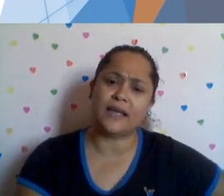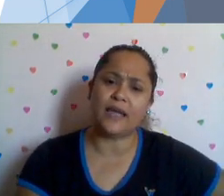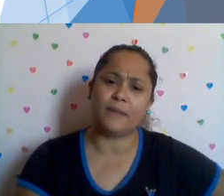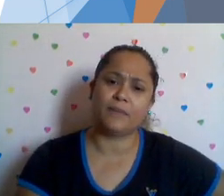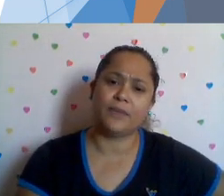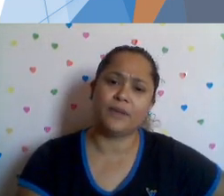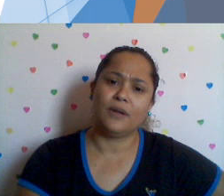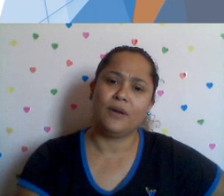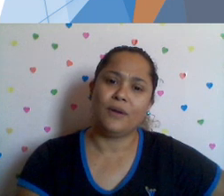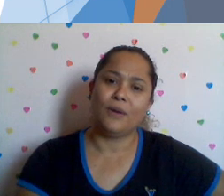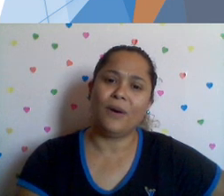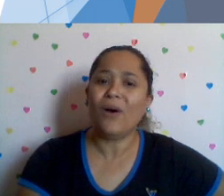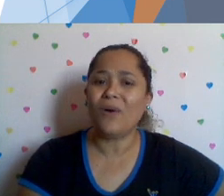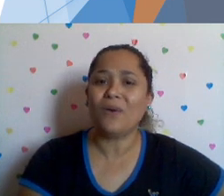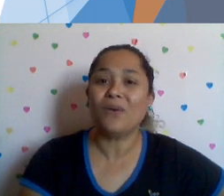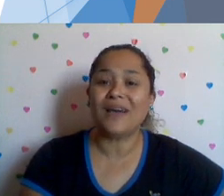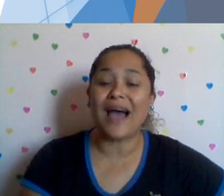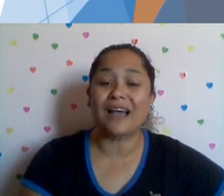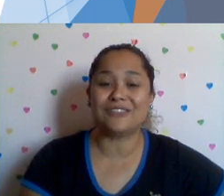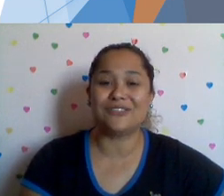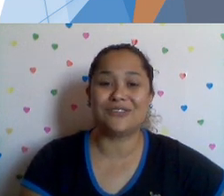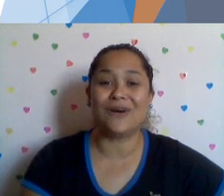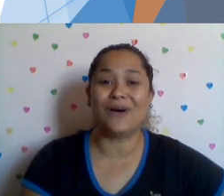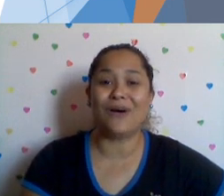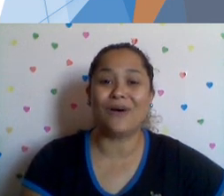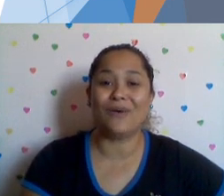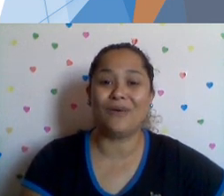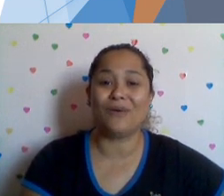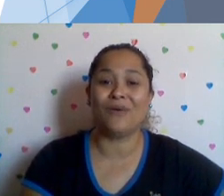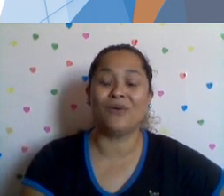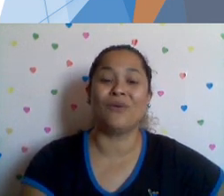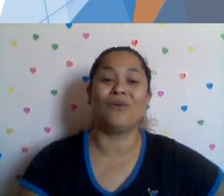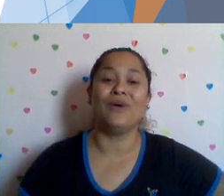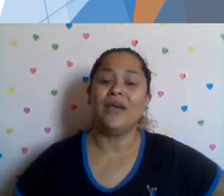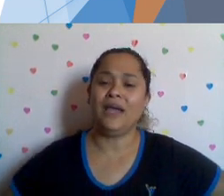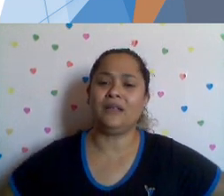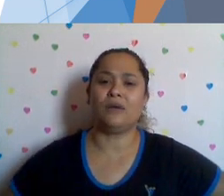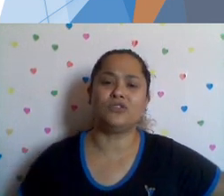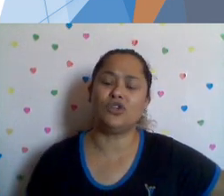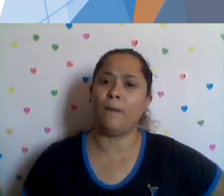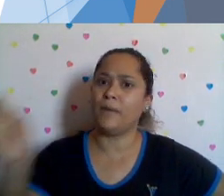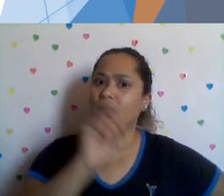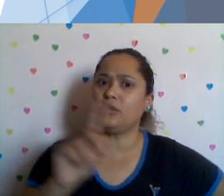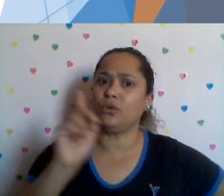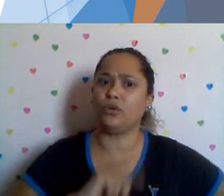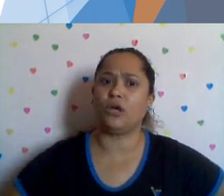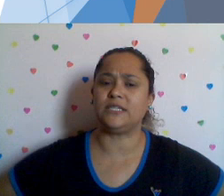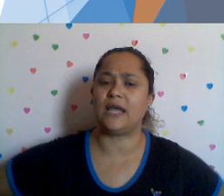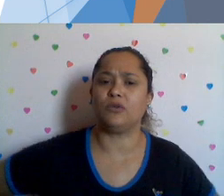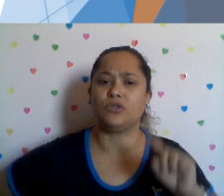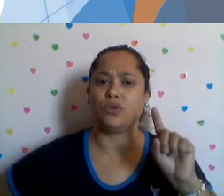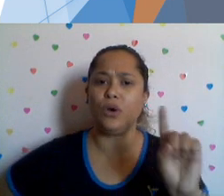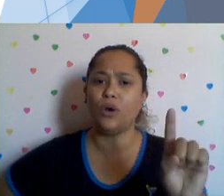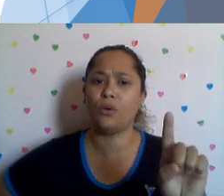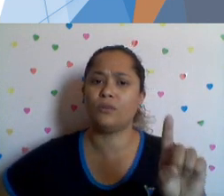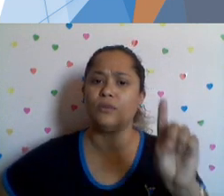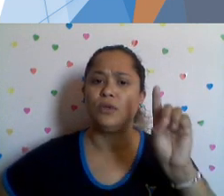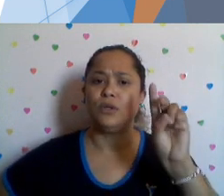cachorros tem aqui. 1 cachorro. Então, somando tudo, nós